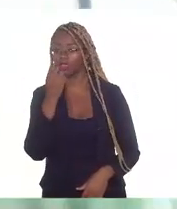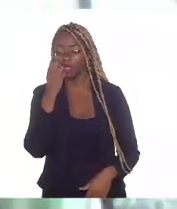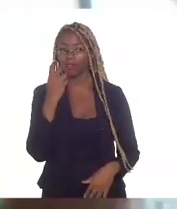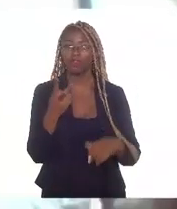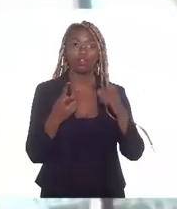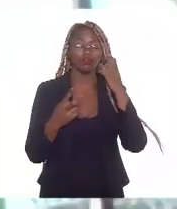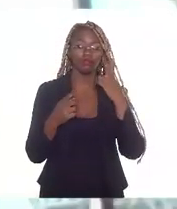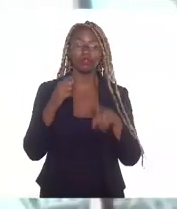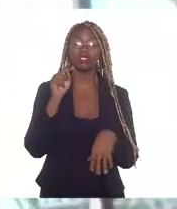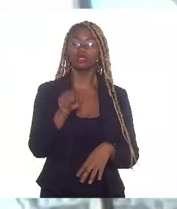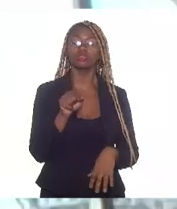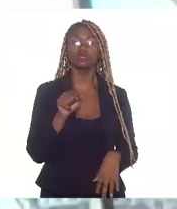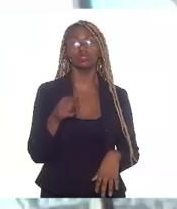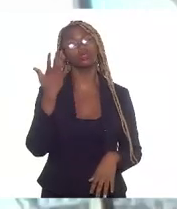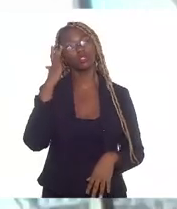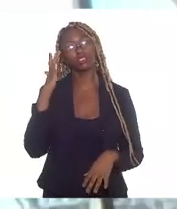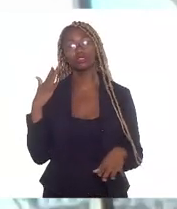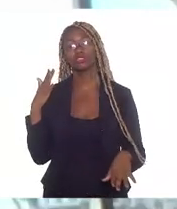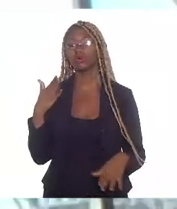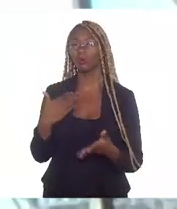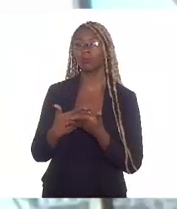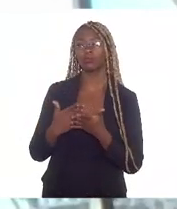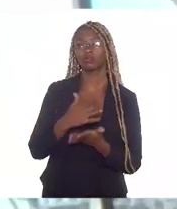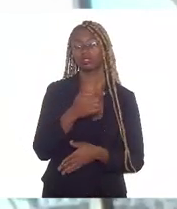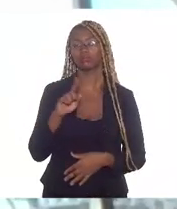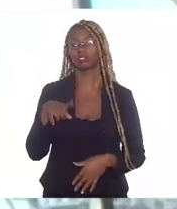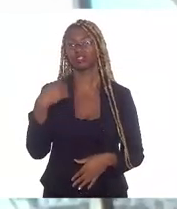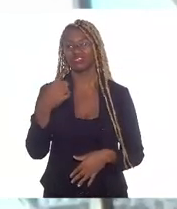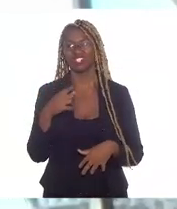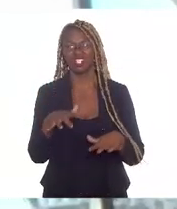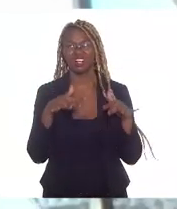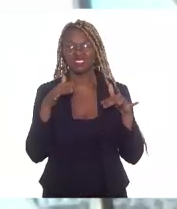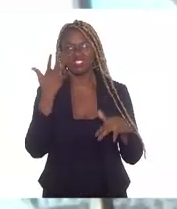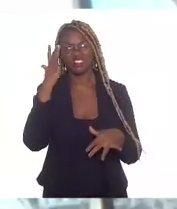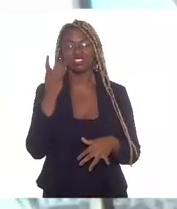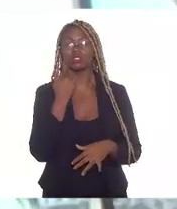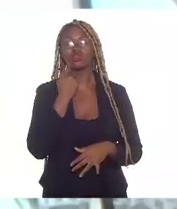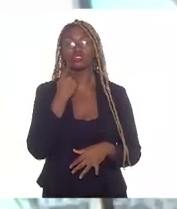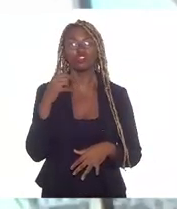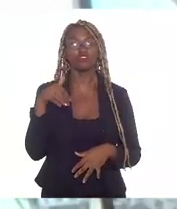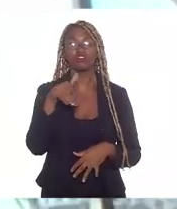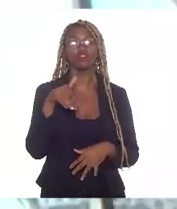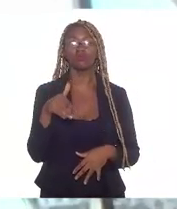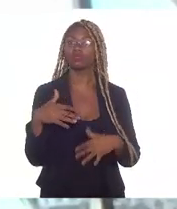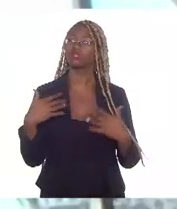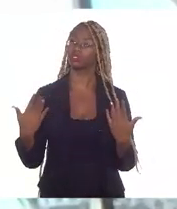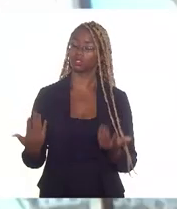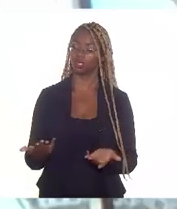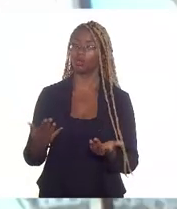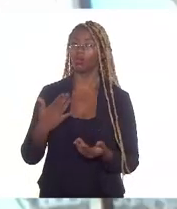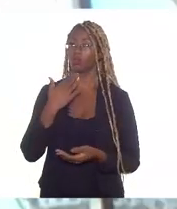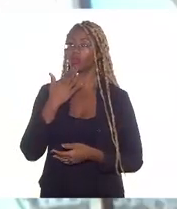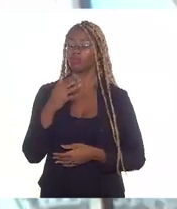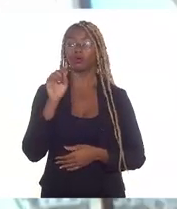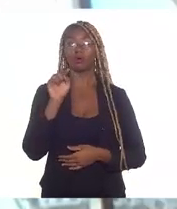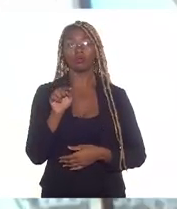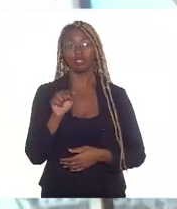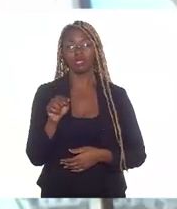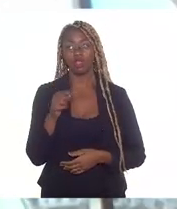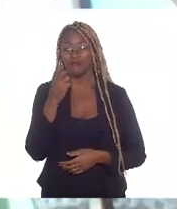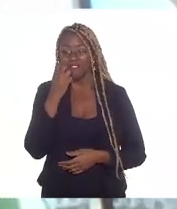verificar isso deve entrar na semana que vem, a audiência deve ser na sexta-feira, eu pediria que Vossa Excelência desse uma olhada nesses